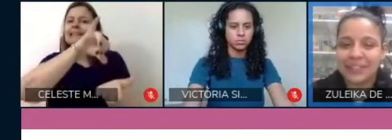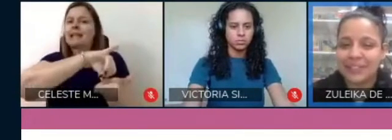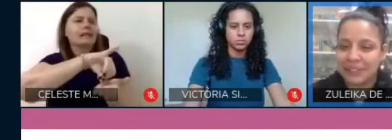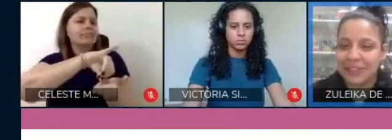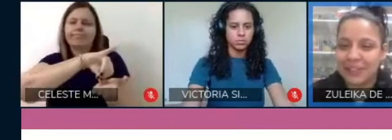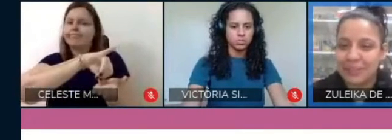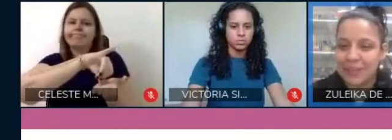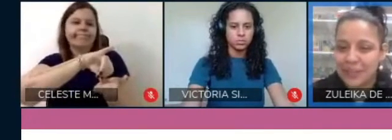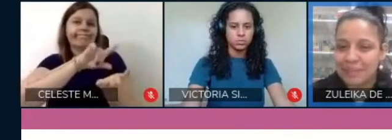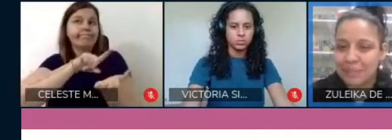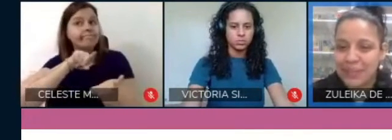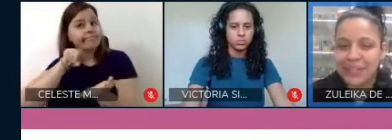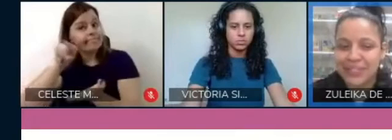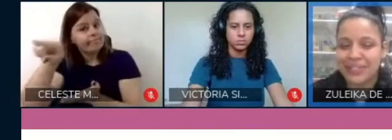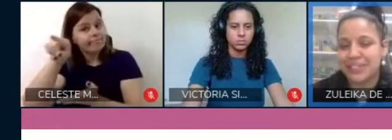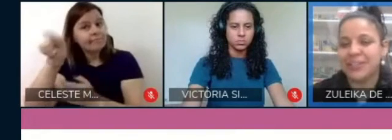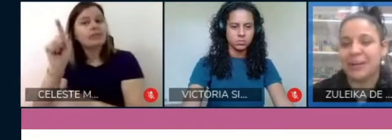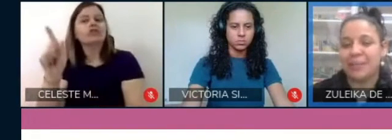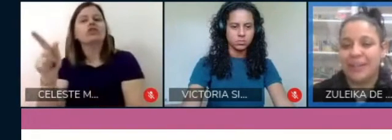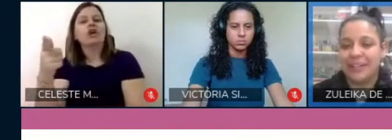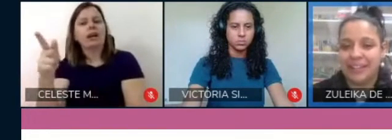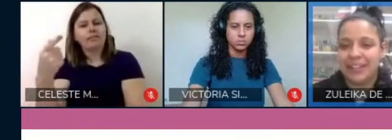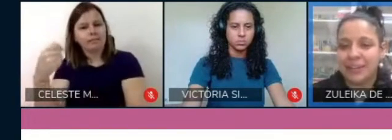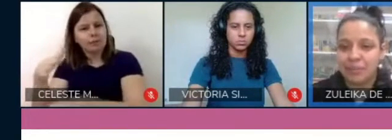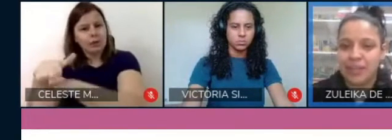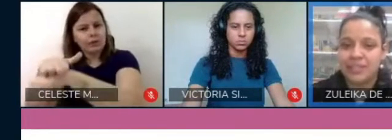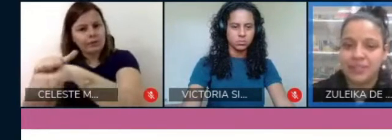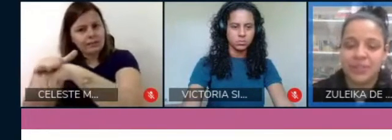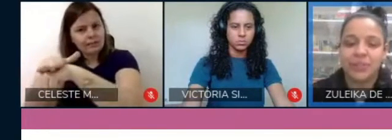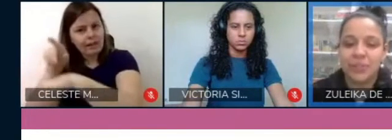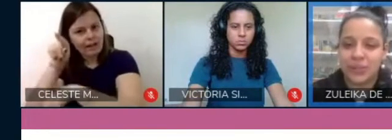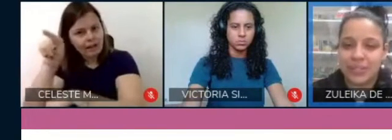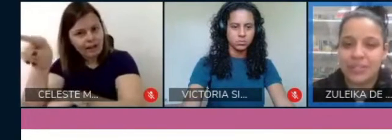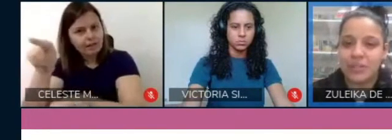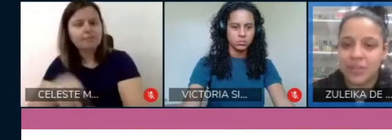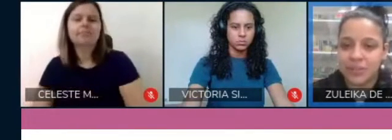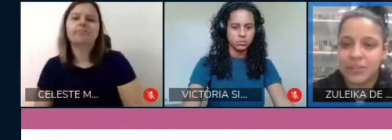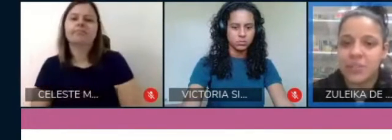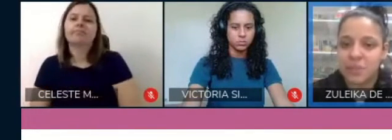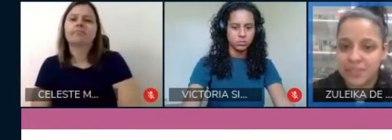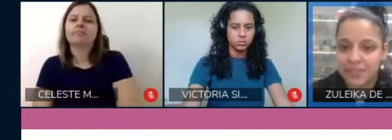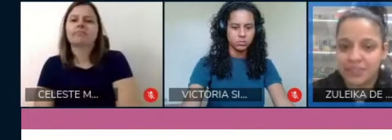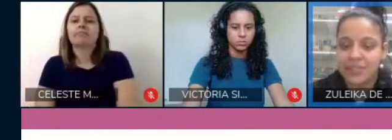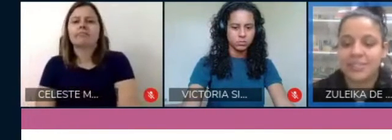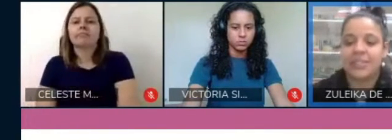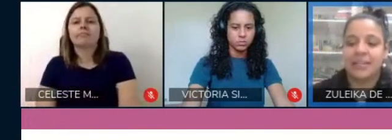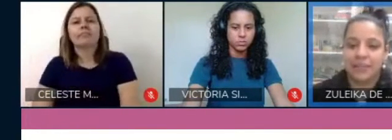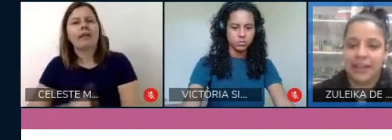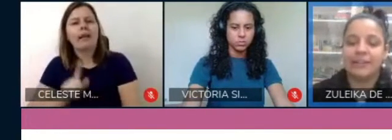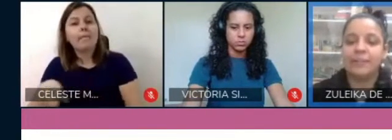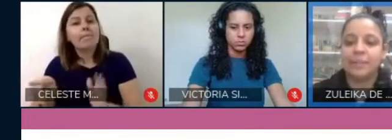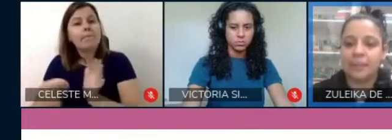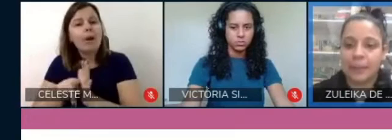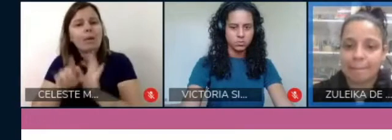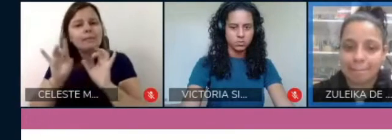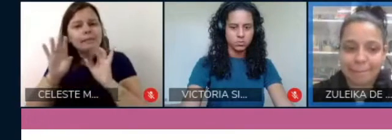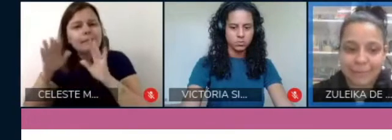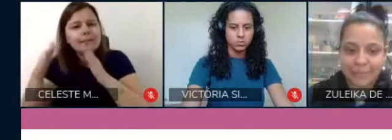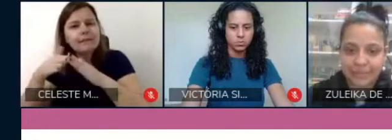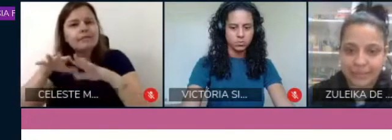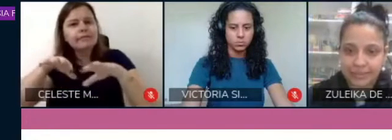essa biblioteca que eu tenho que me direcionar, né? São situações e situações específicas,